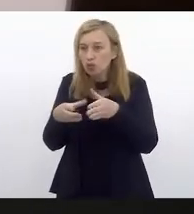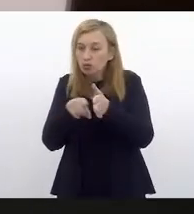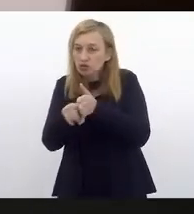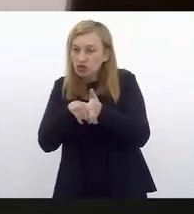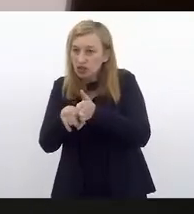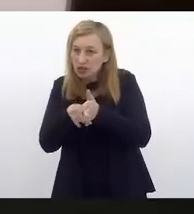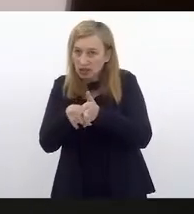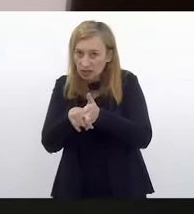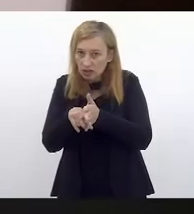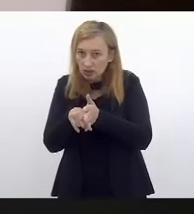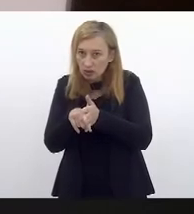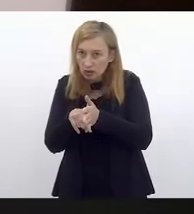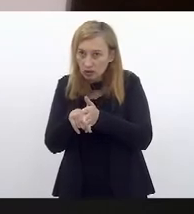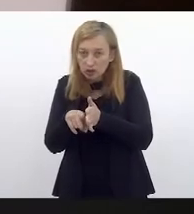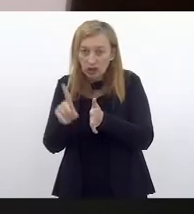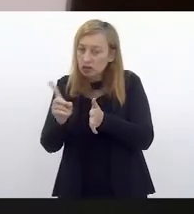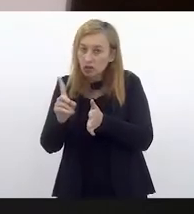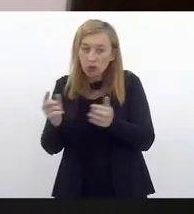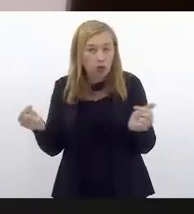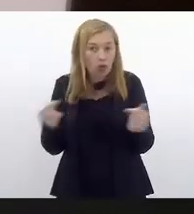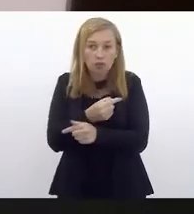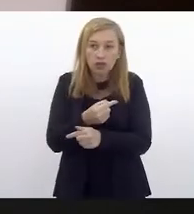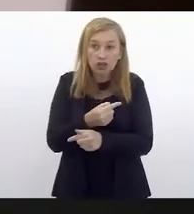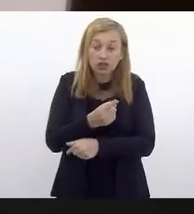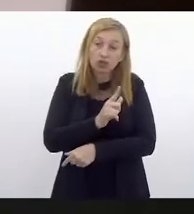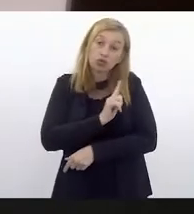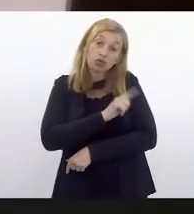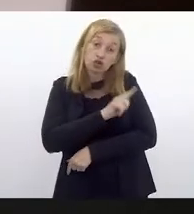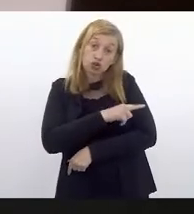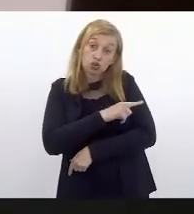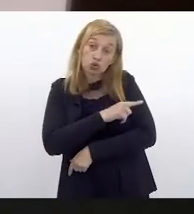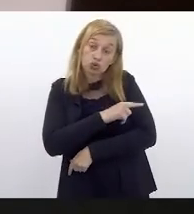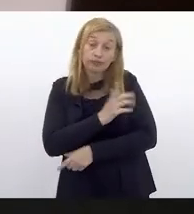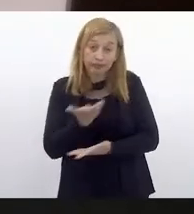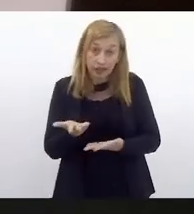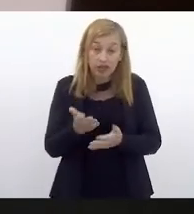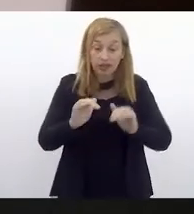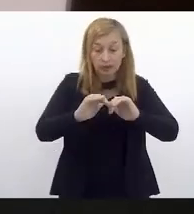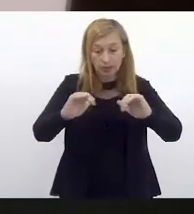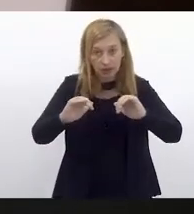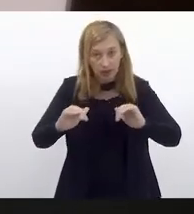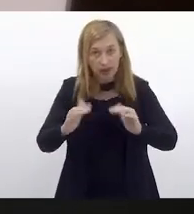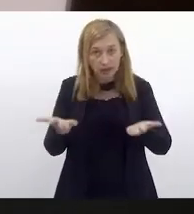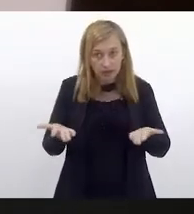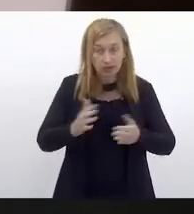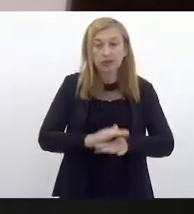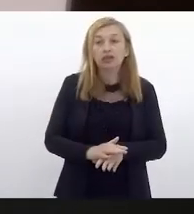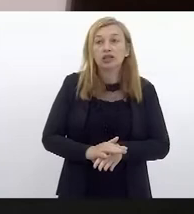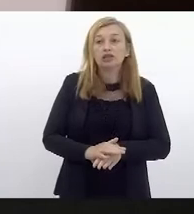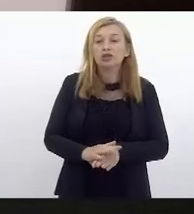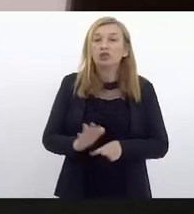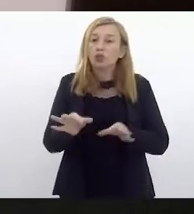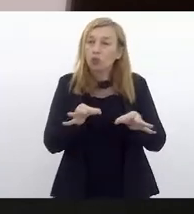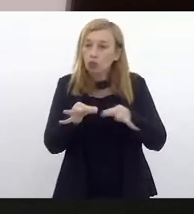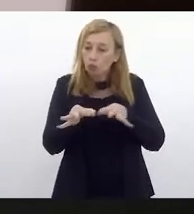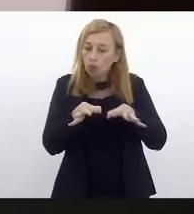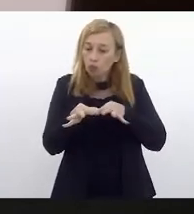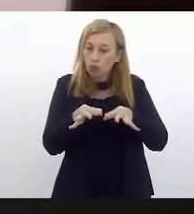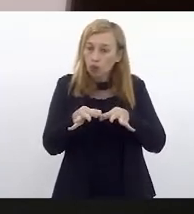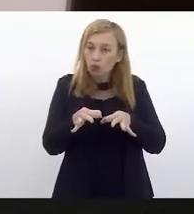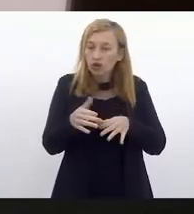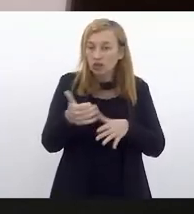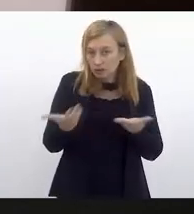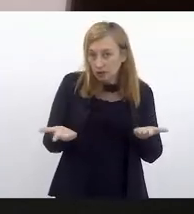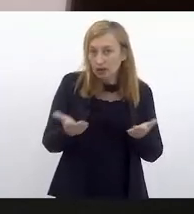conselho gestor. Conselho consultivo, né, é apenas um organizador de